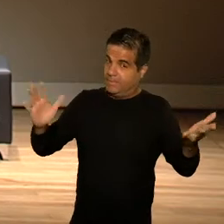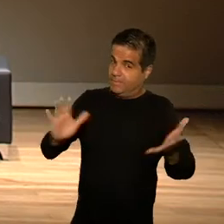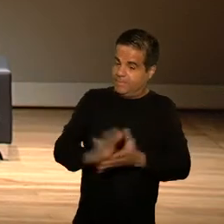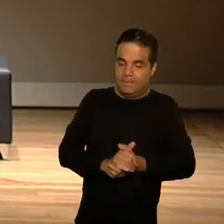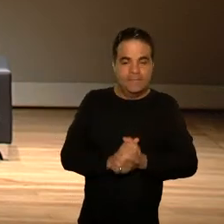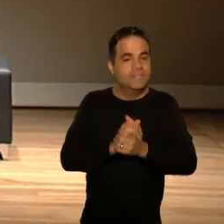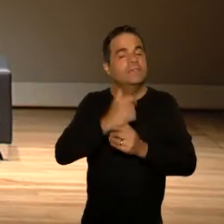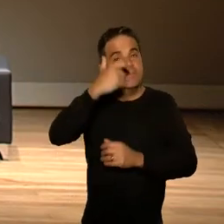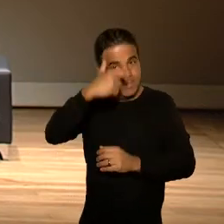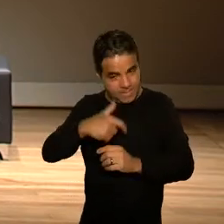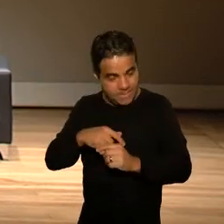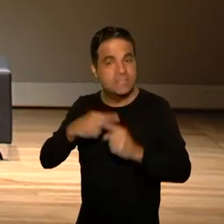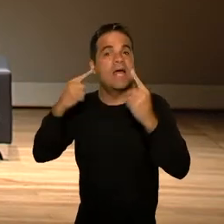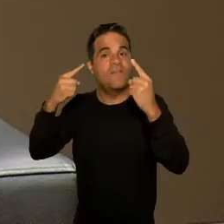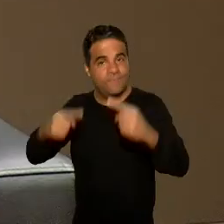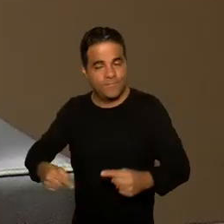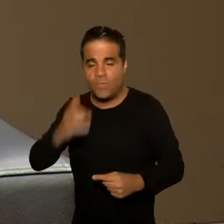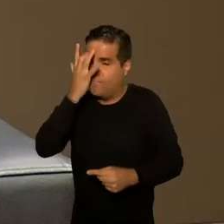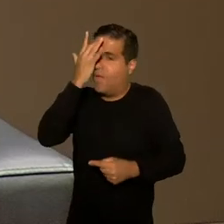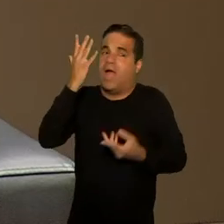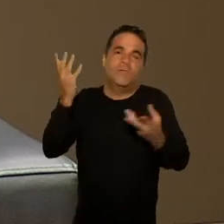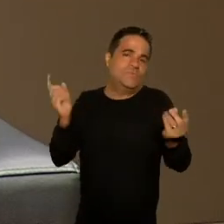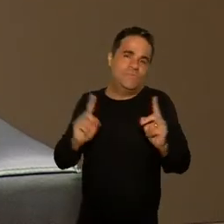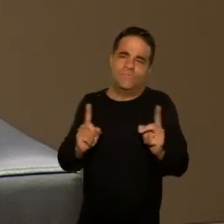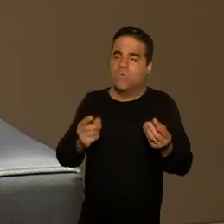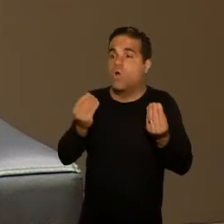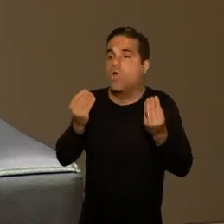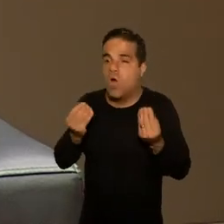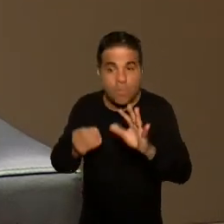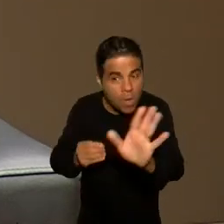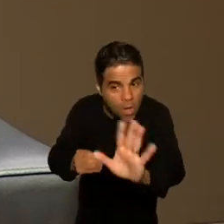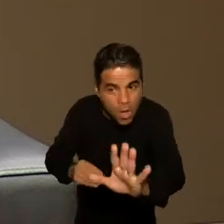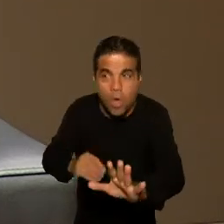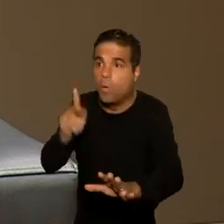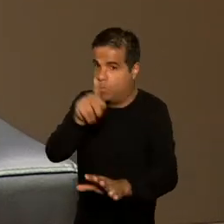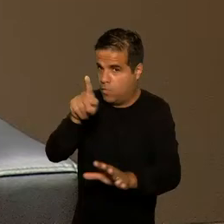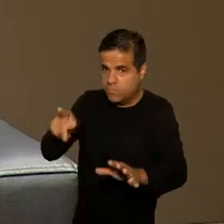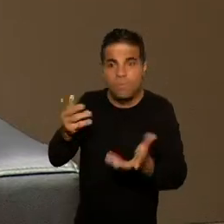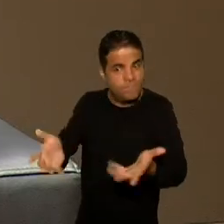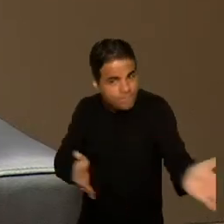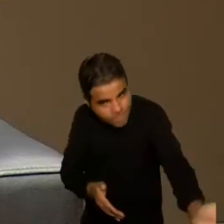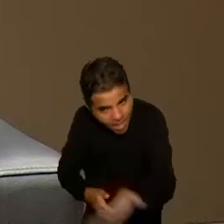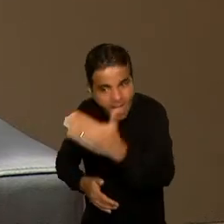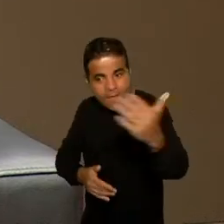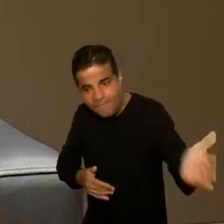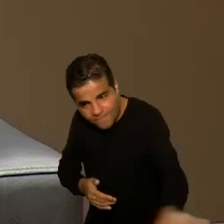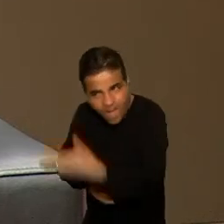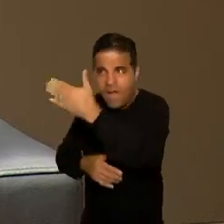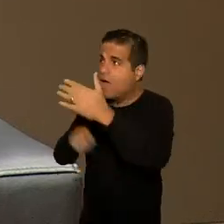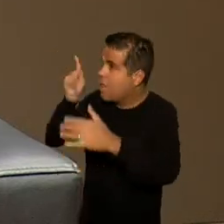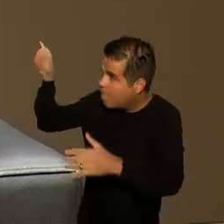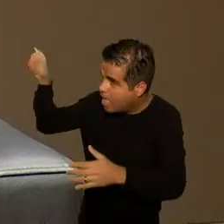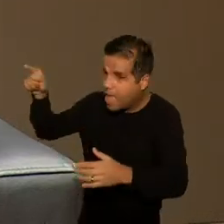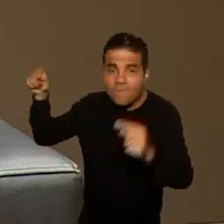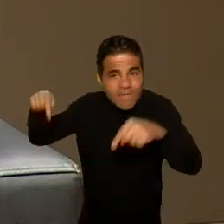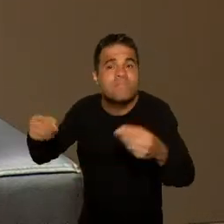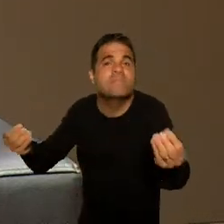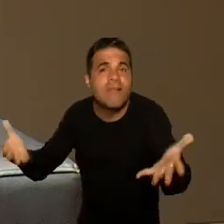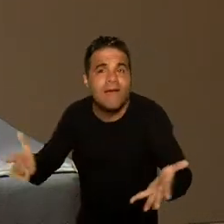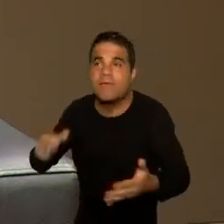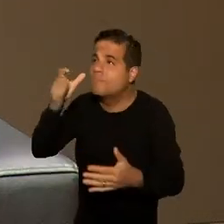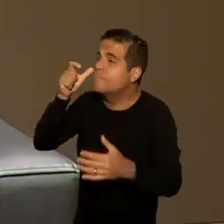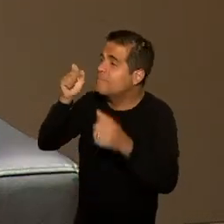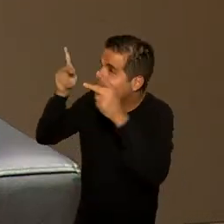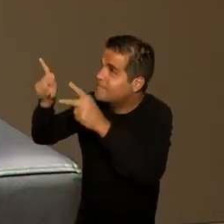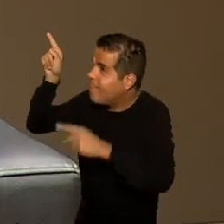um gigantesco Porque como que ele o professor quer que os alunos imaginam nós estamos aqui tem